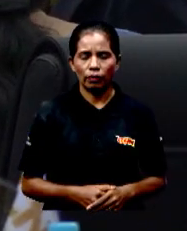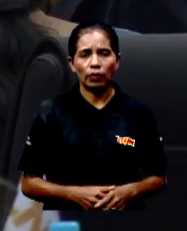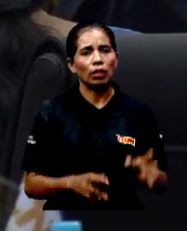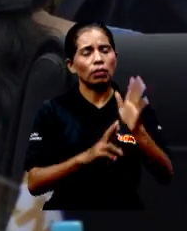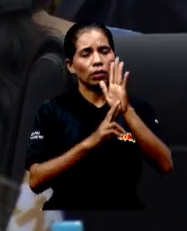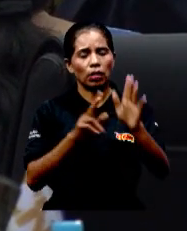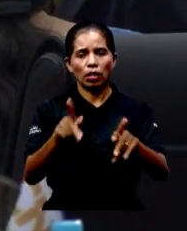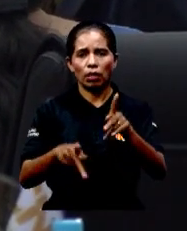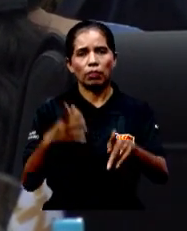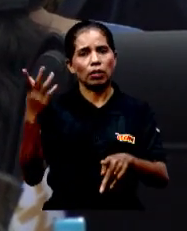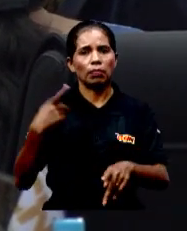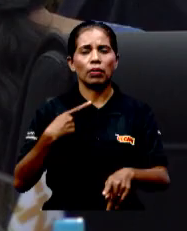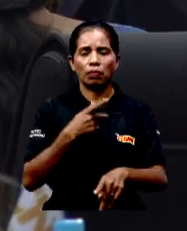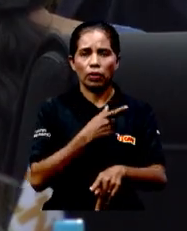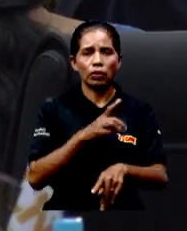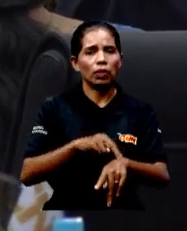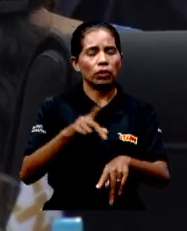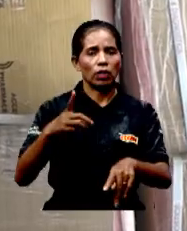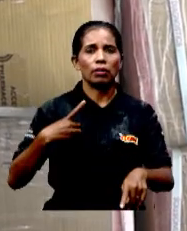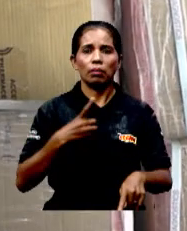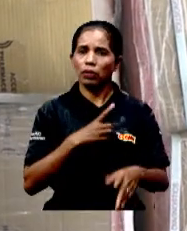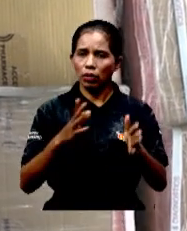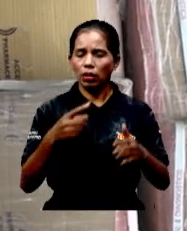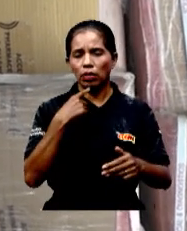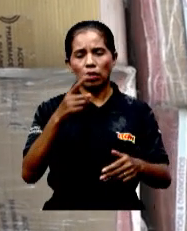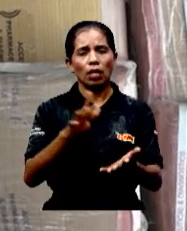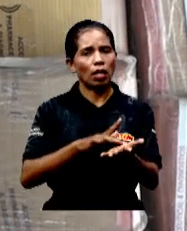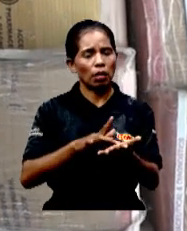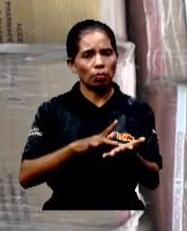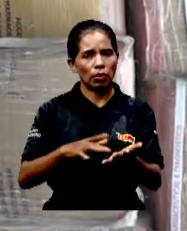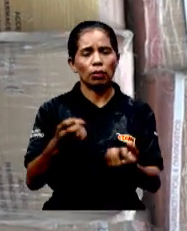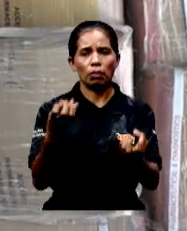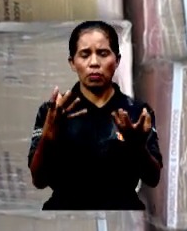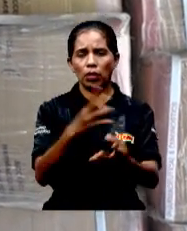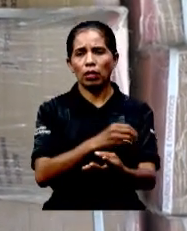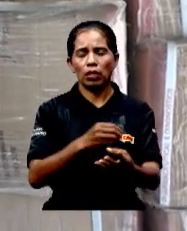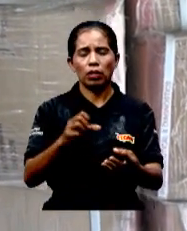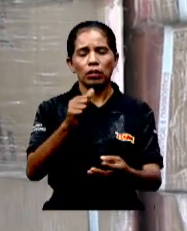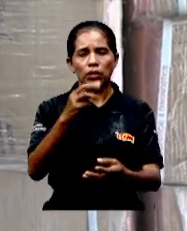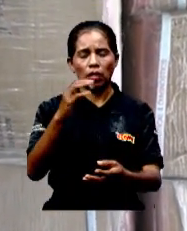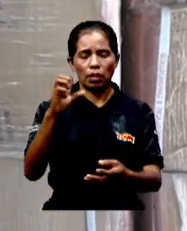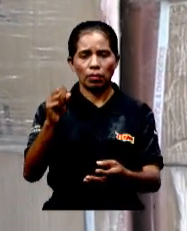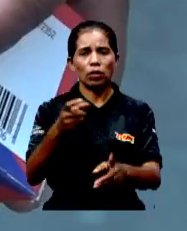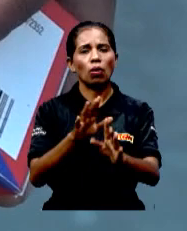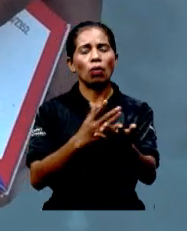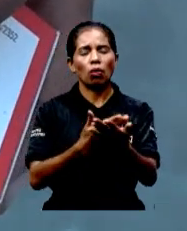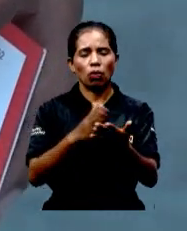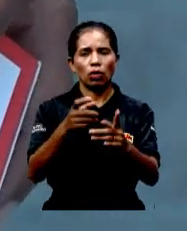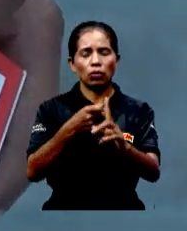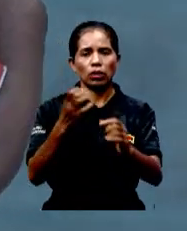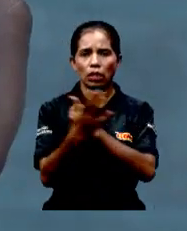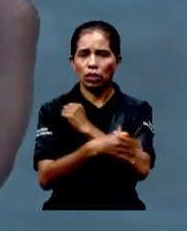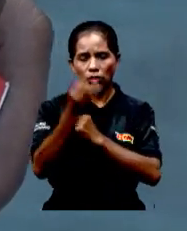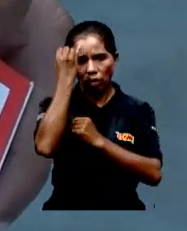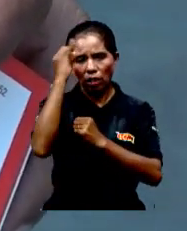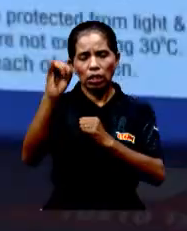Representante povo e a Parlamento Nacional considera a muro paracetamol toconida recém na besame só saúde na ação índia e a qualidade,